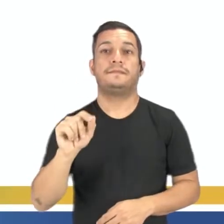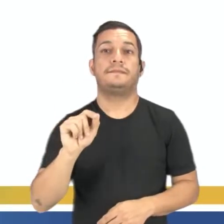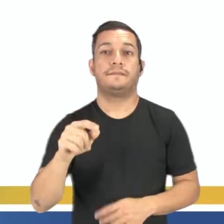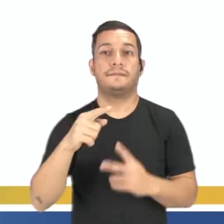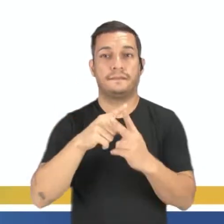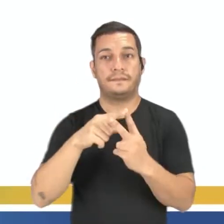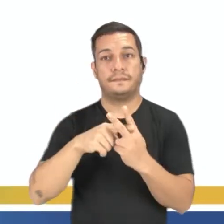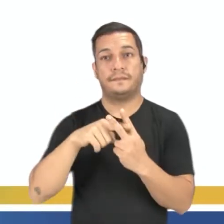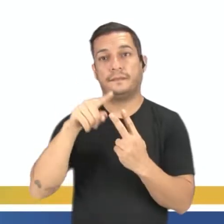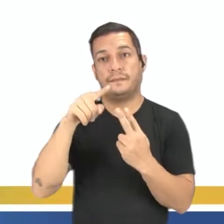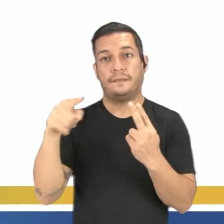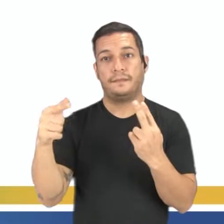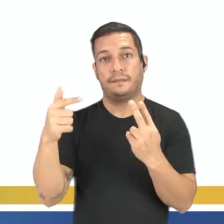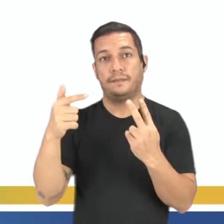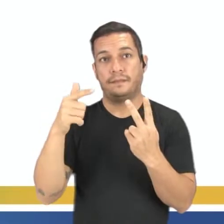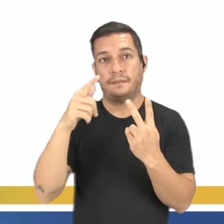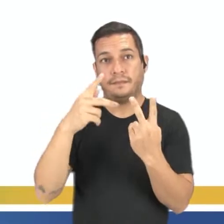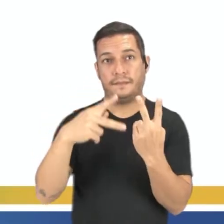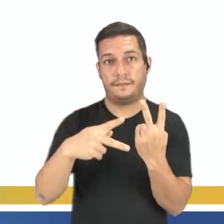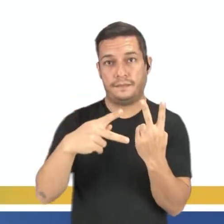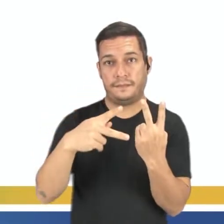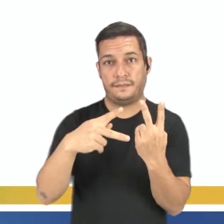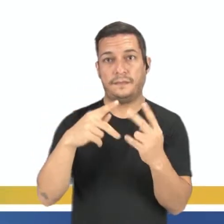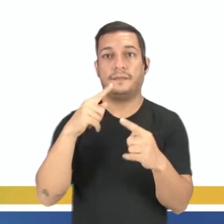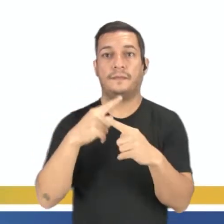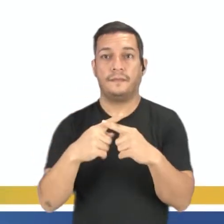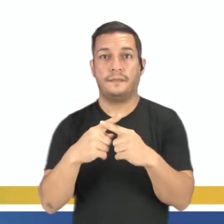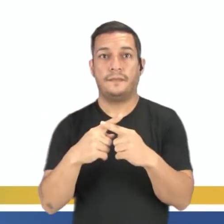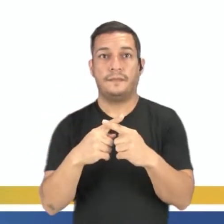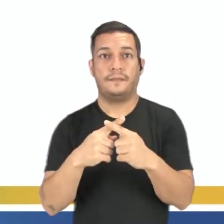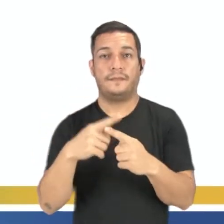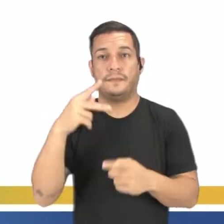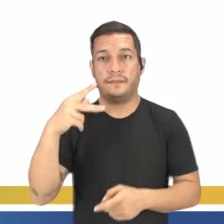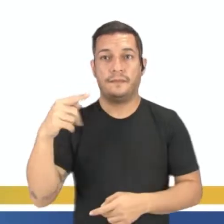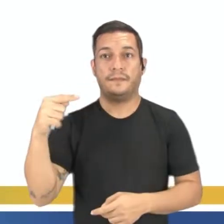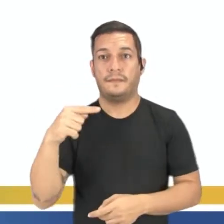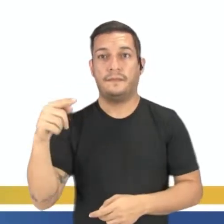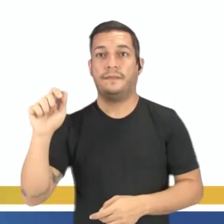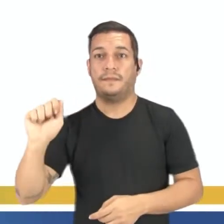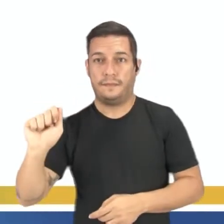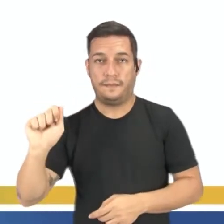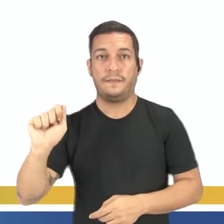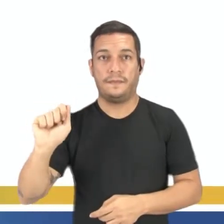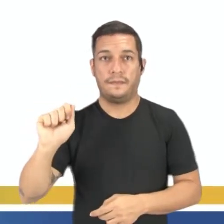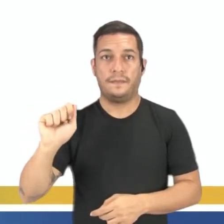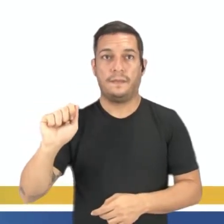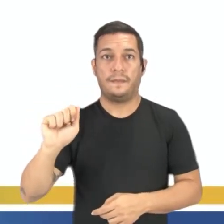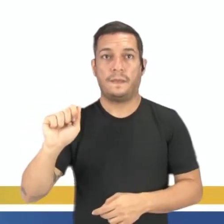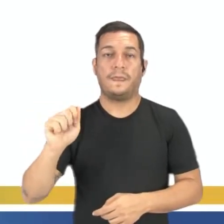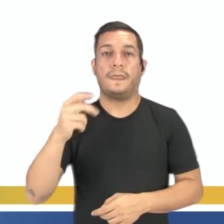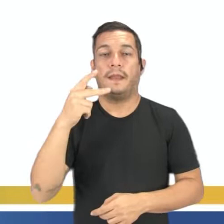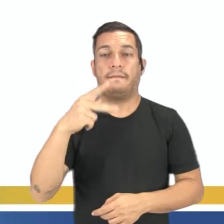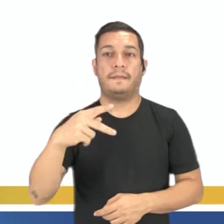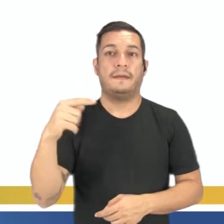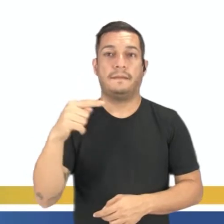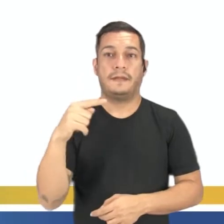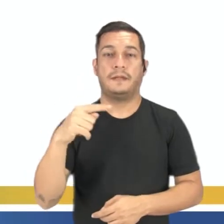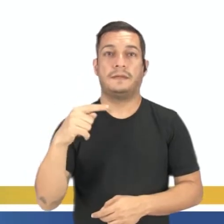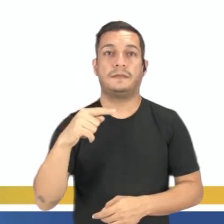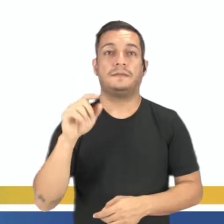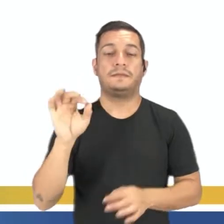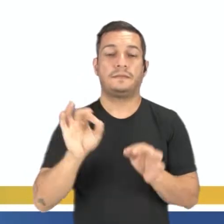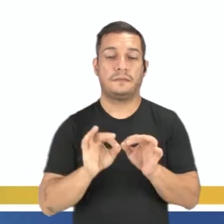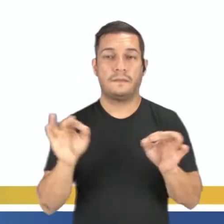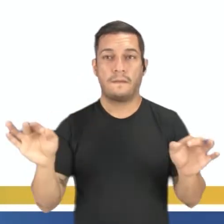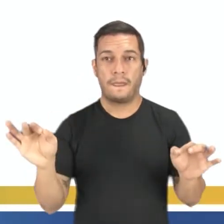a raiz quadrada de P vezes P menos A, ou seja, P menos a medida